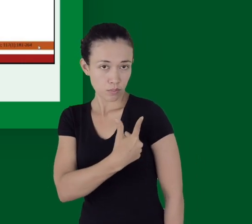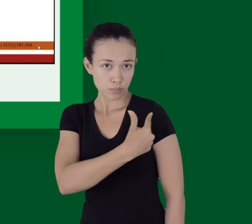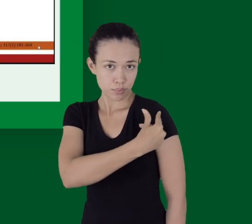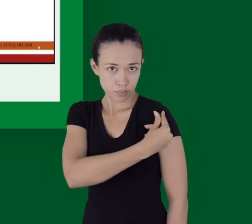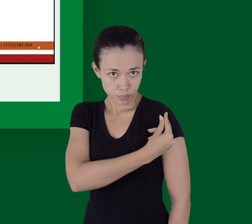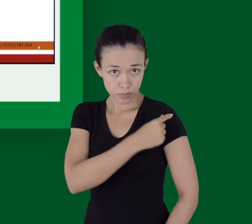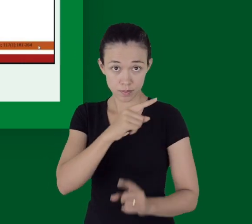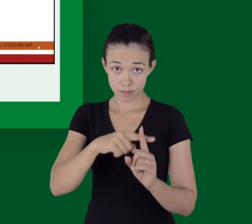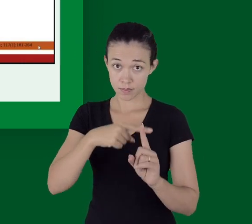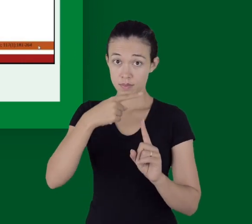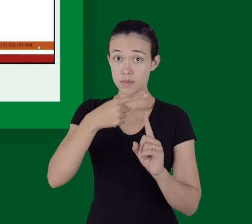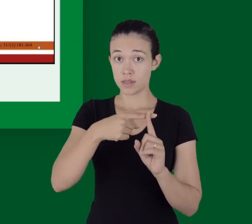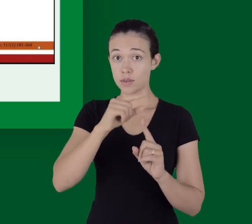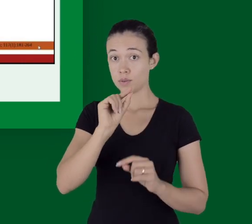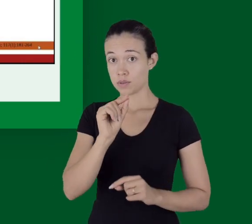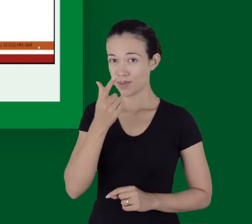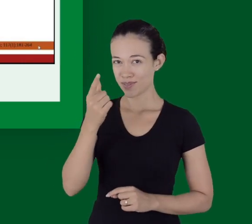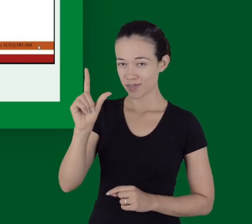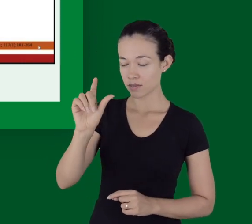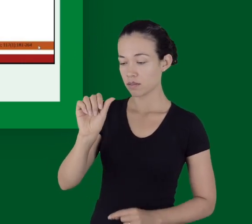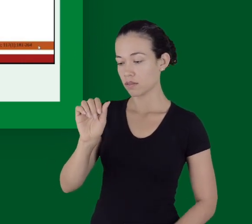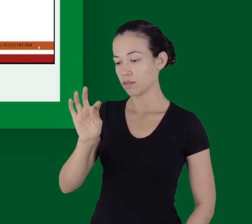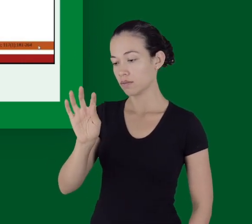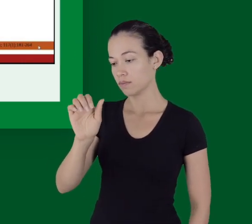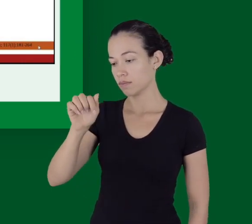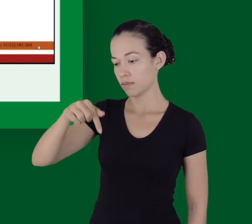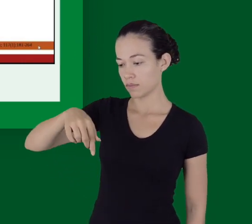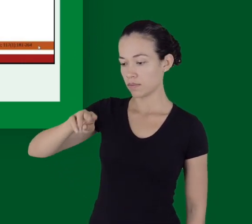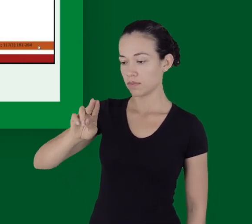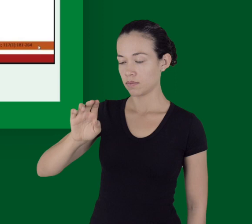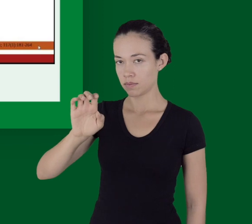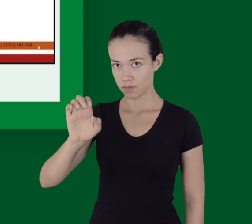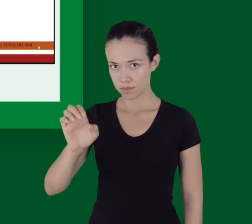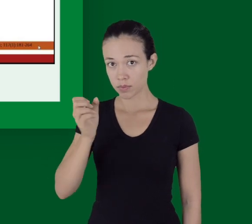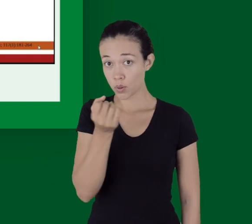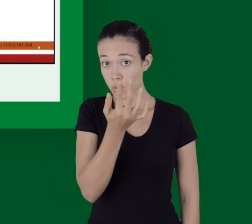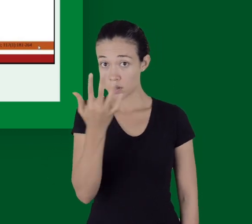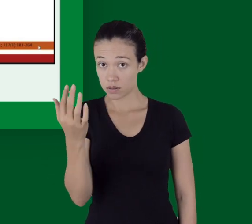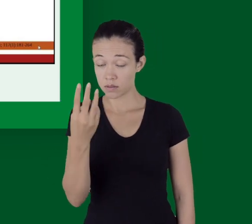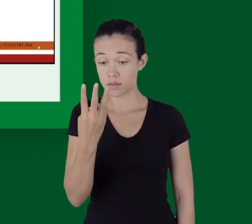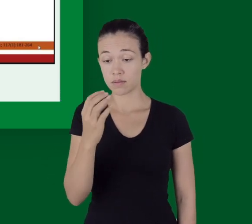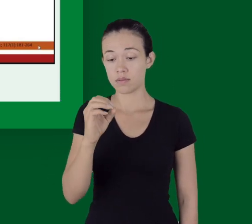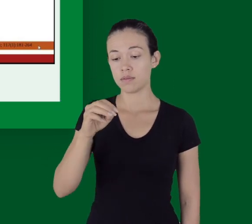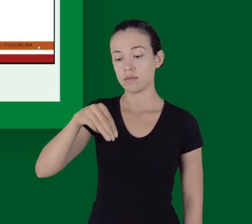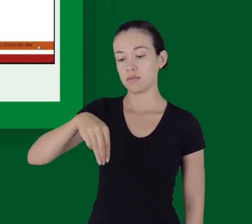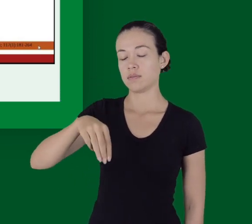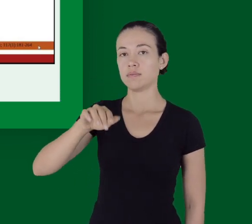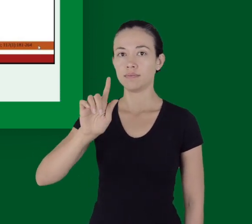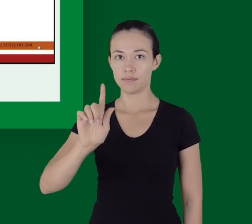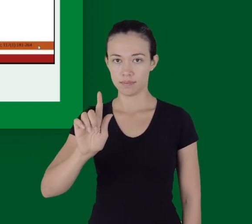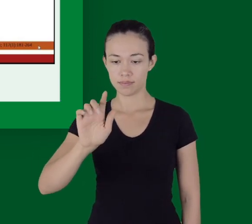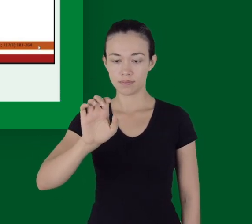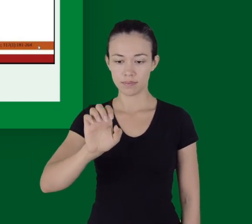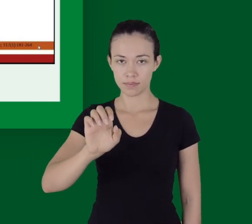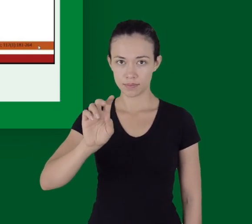fazer EV em bolos. Para todo mundo, 30 em bolos, tá? E faz 30 em bolos